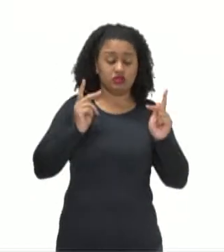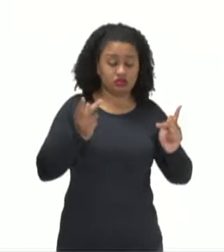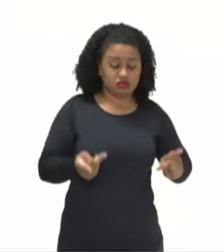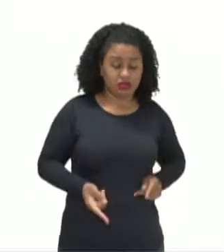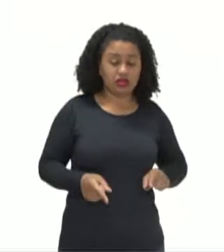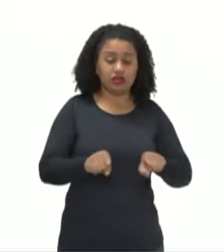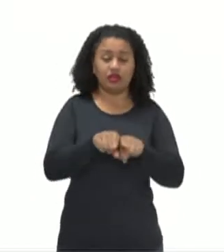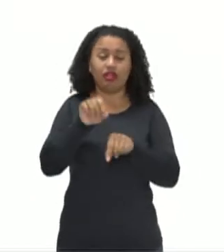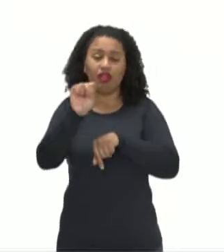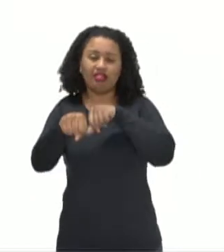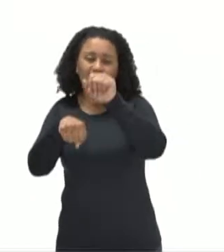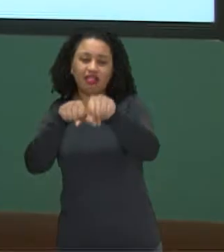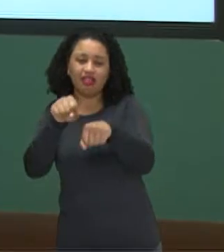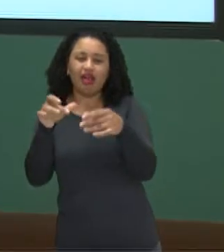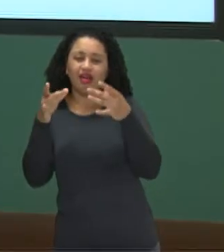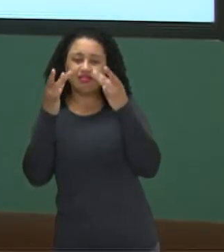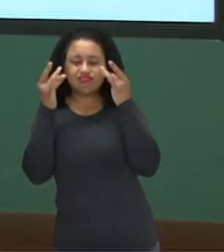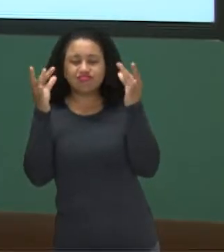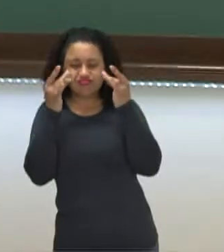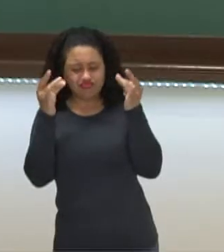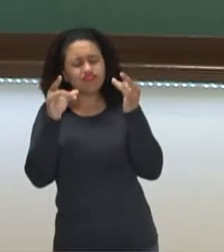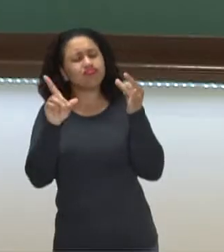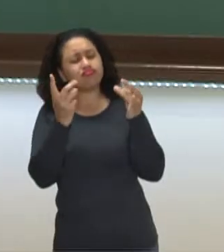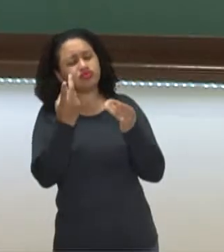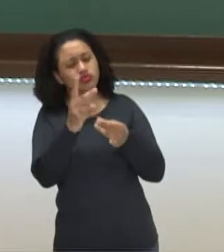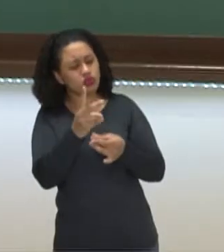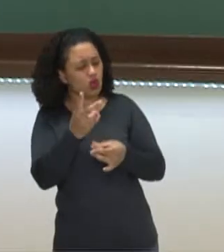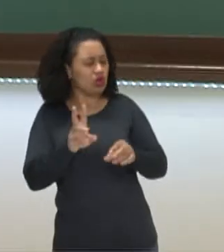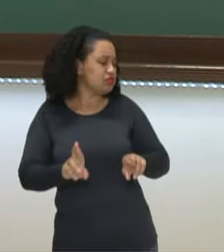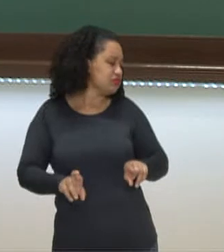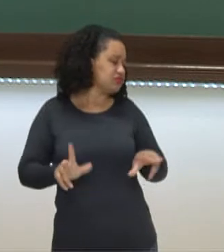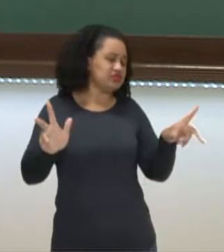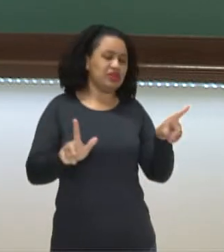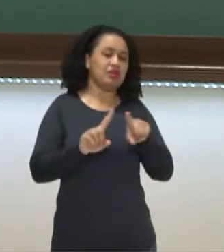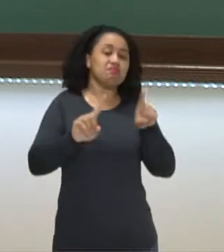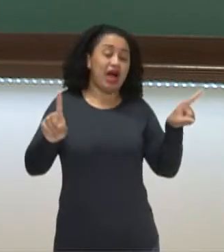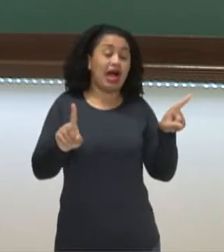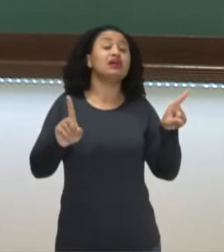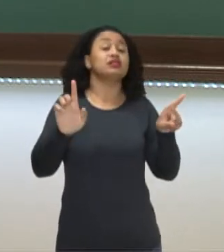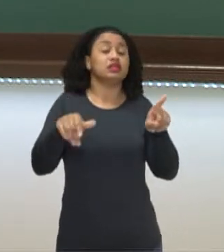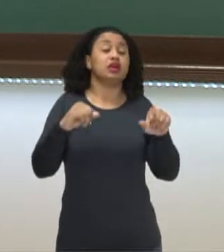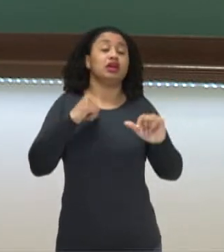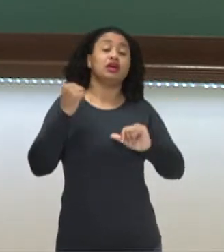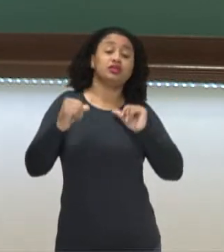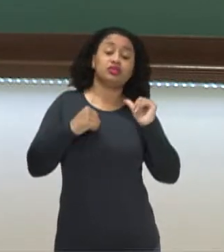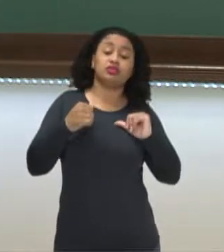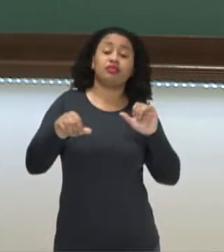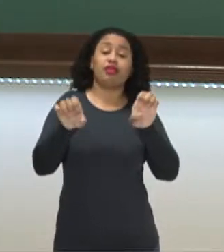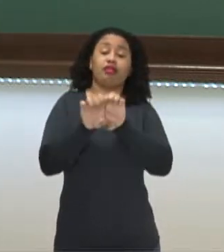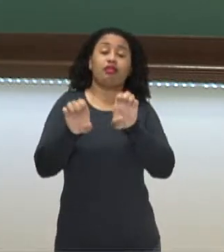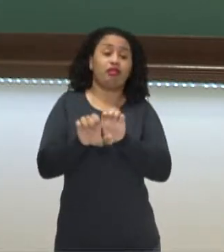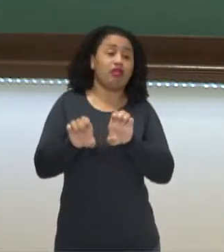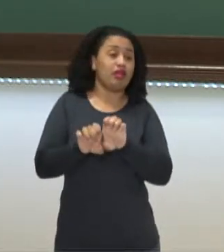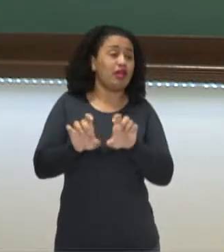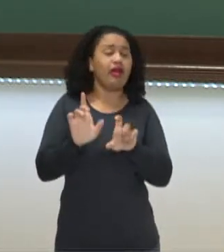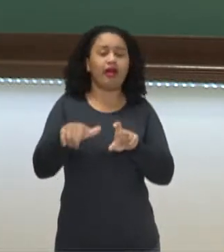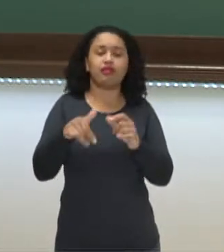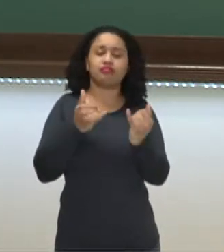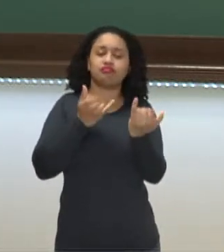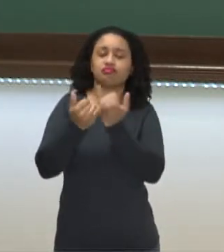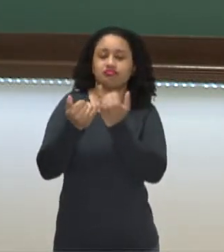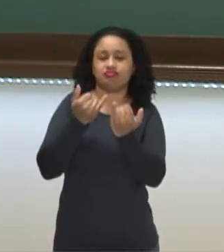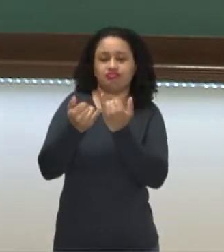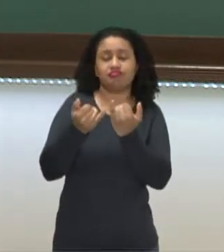do gato. Gato e homem são muito diferentes, mas a anatomia dessas estruturas é muito